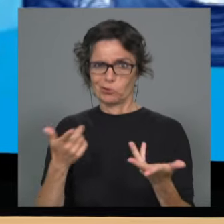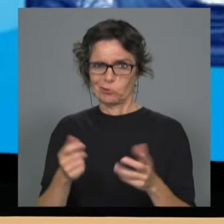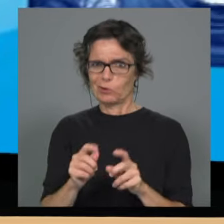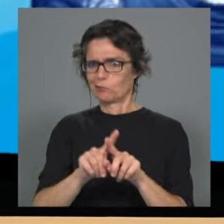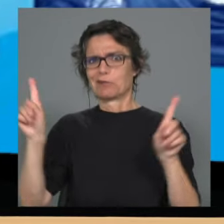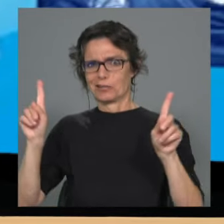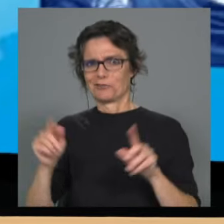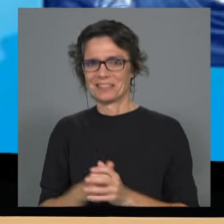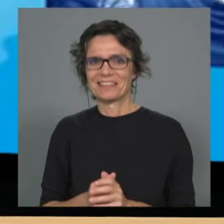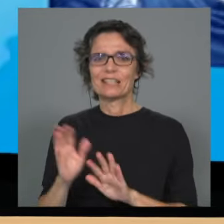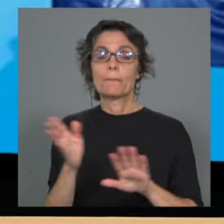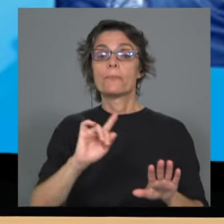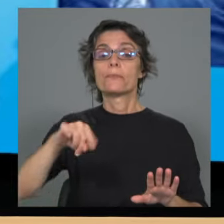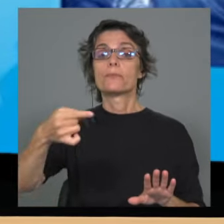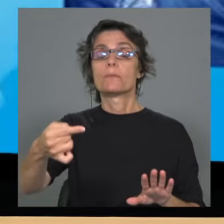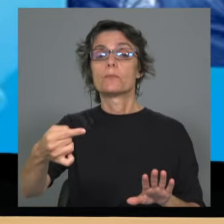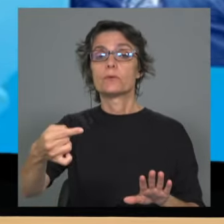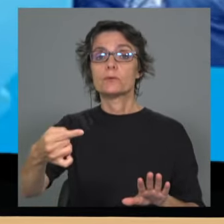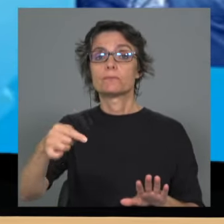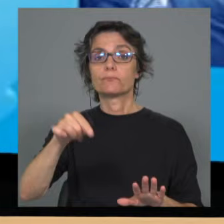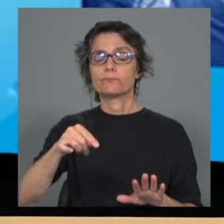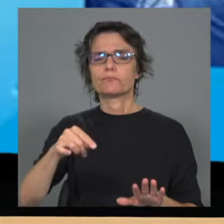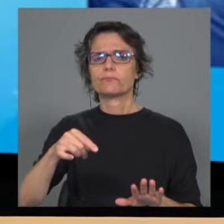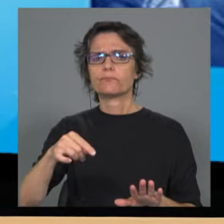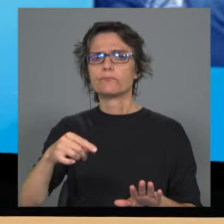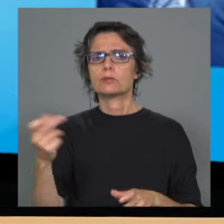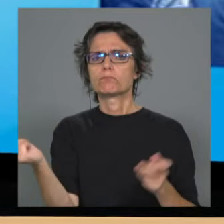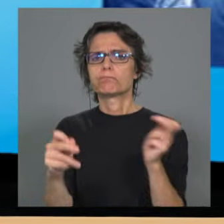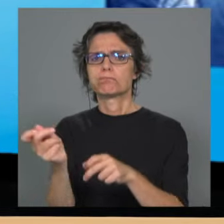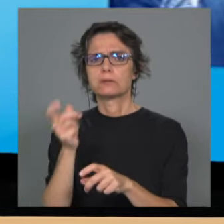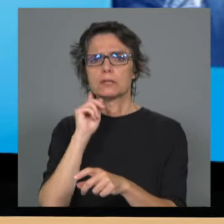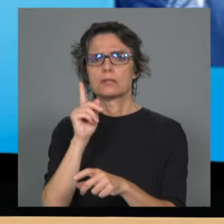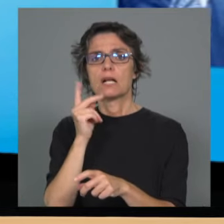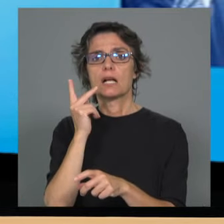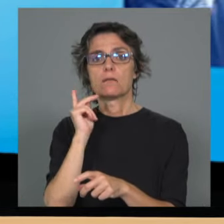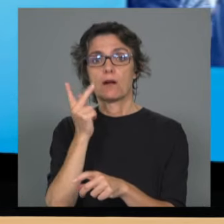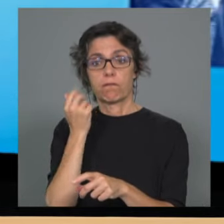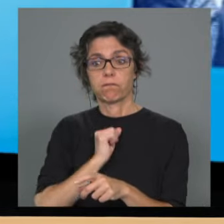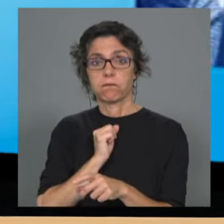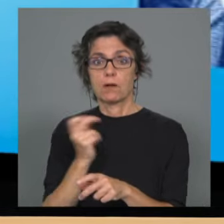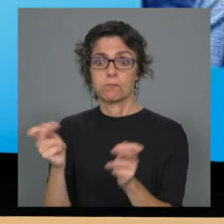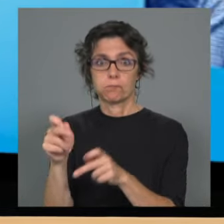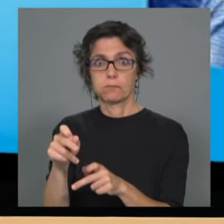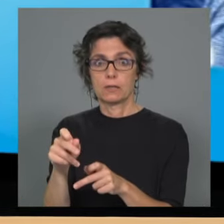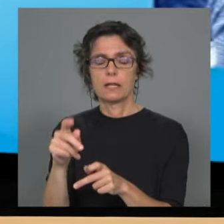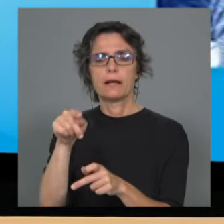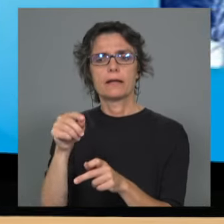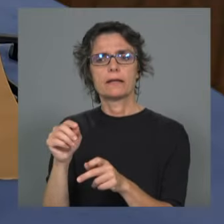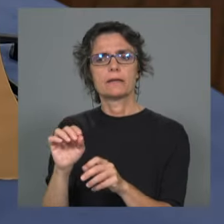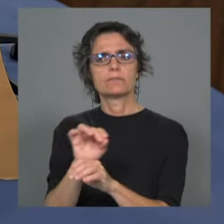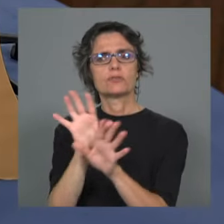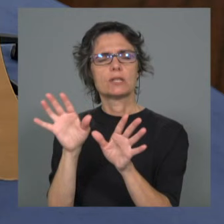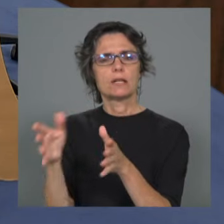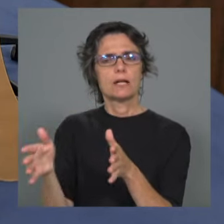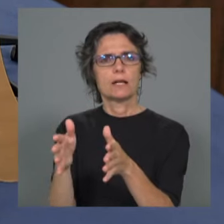Mais tarde eu tive algumas pessoas importantes na minha vida que me foram mostrando e clareando alguns caminhos,